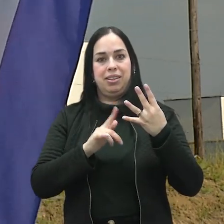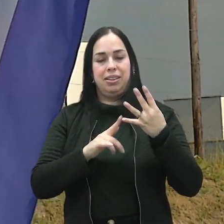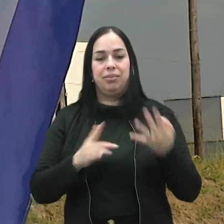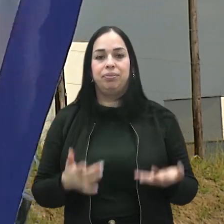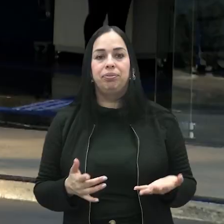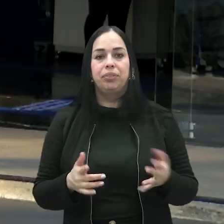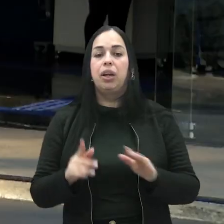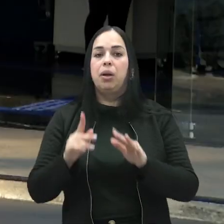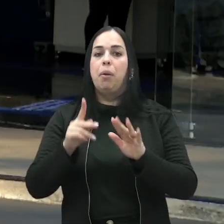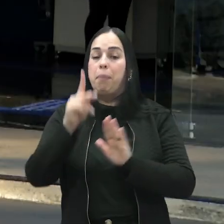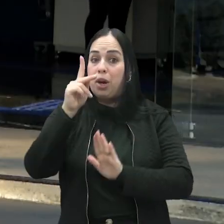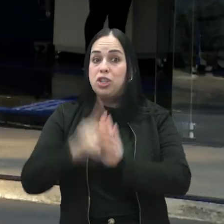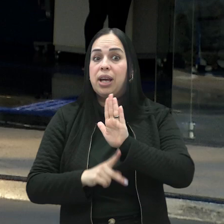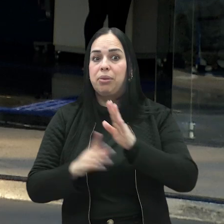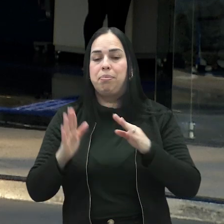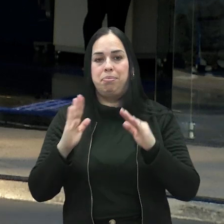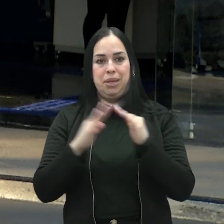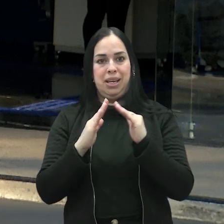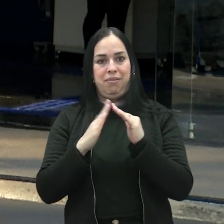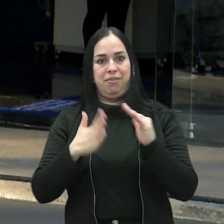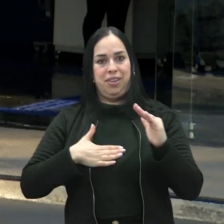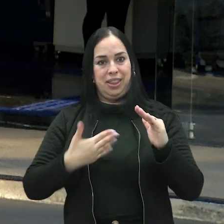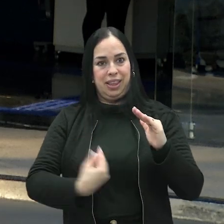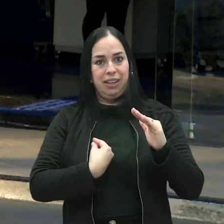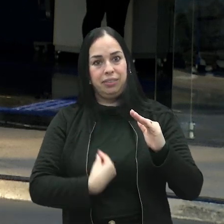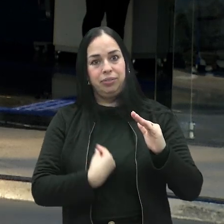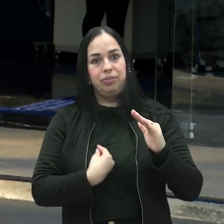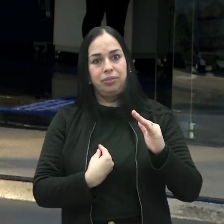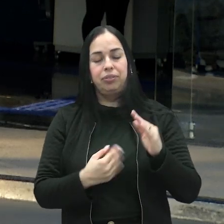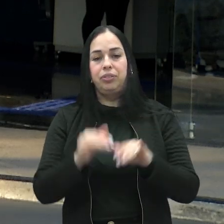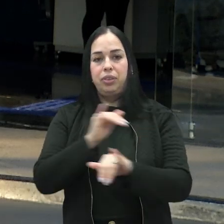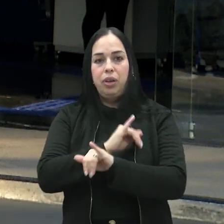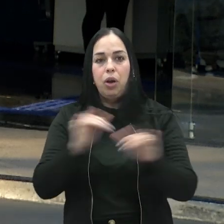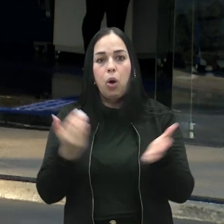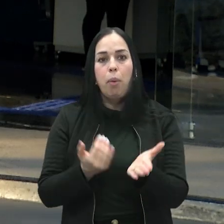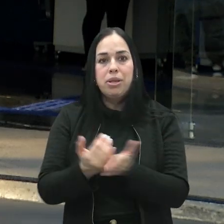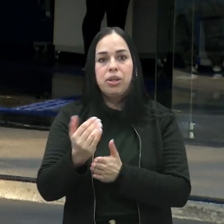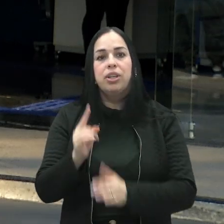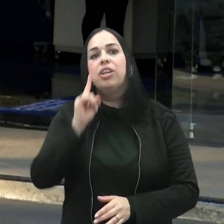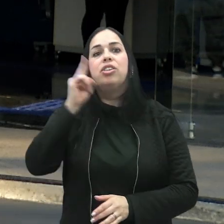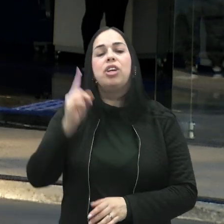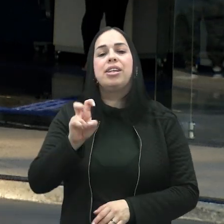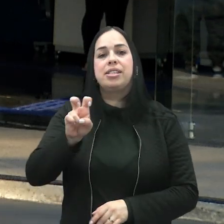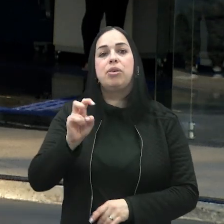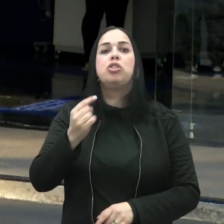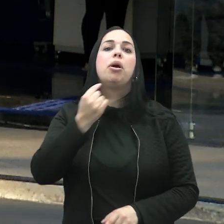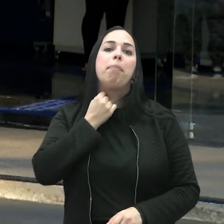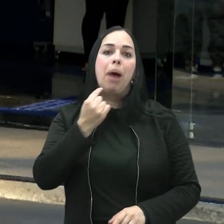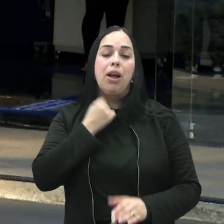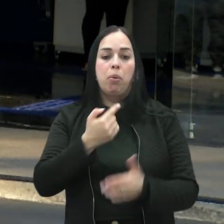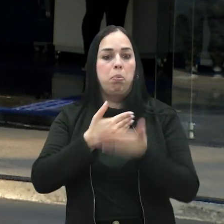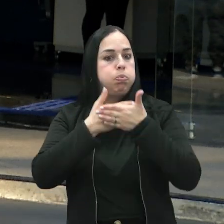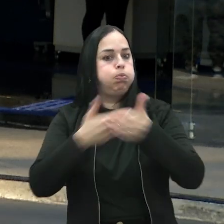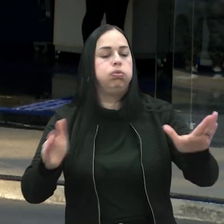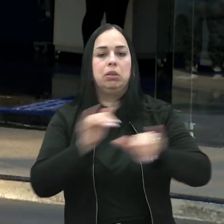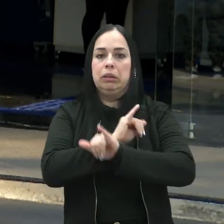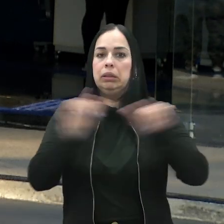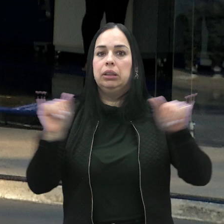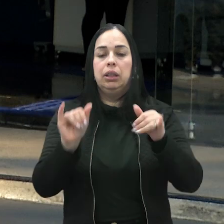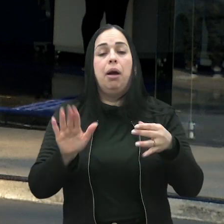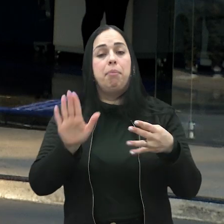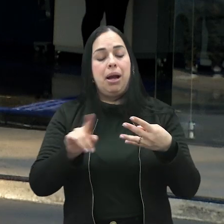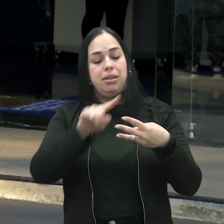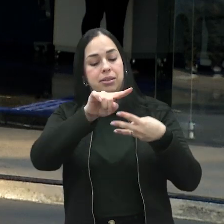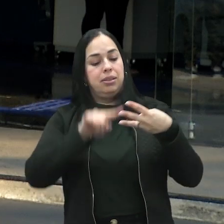classe média. O programa Minha Casa Minha Vida, modalidade classe média, começou a valer no último dia 5 de maio. Até